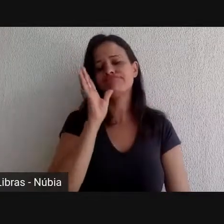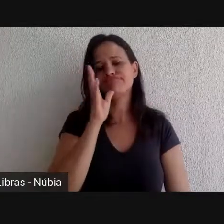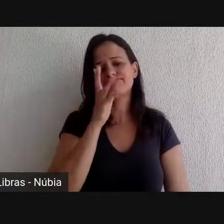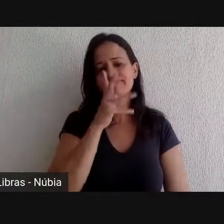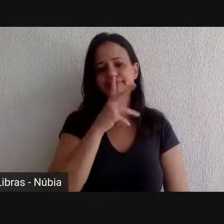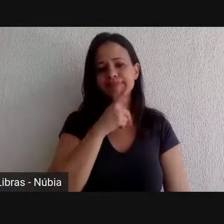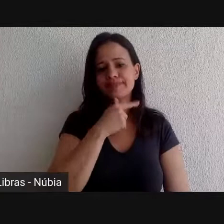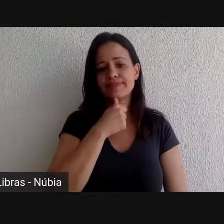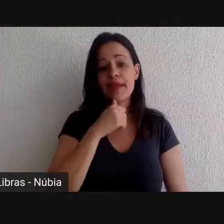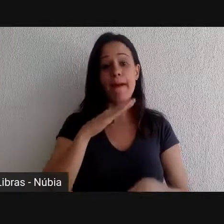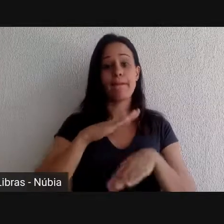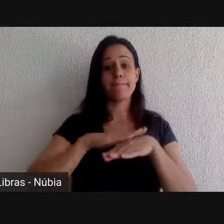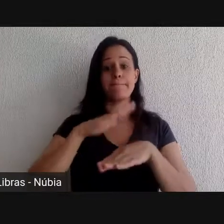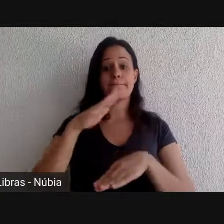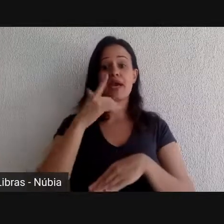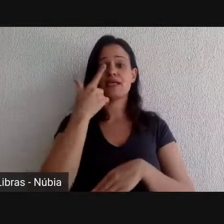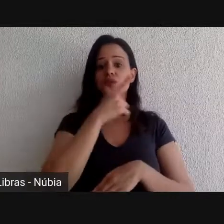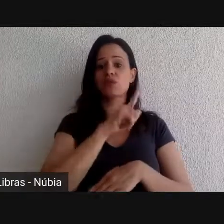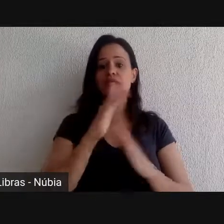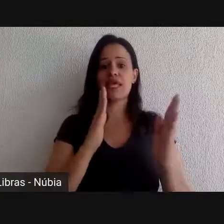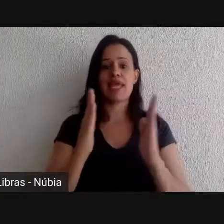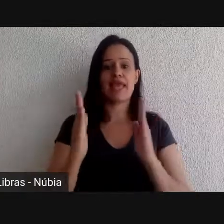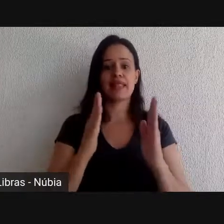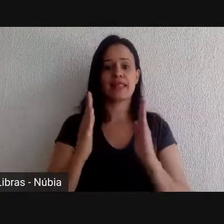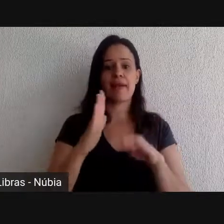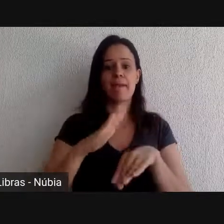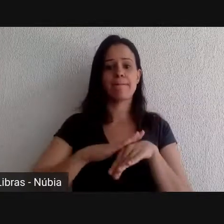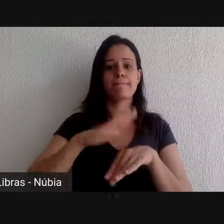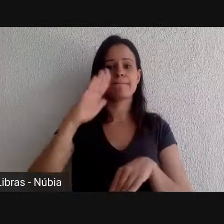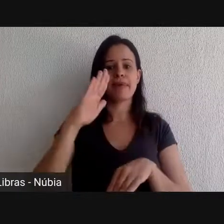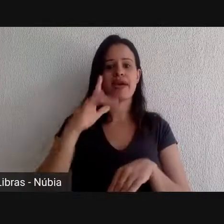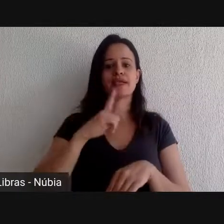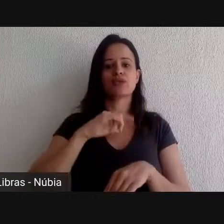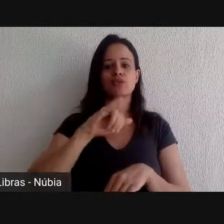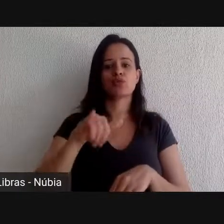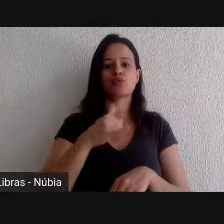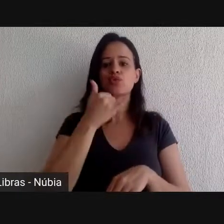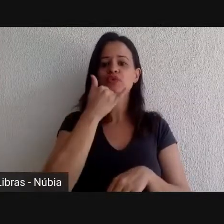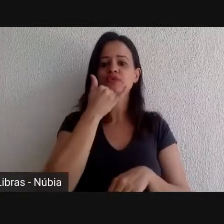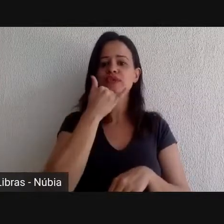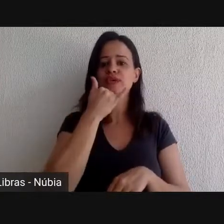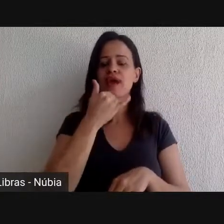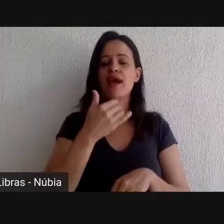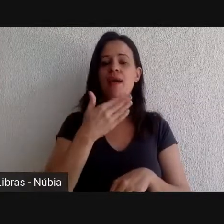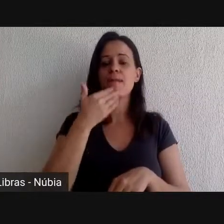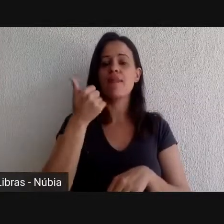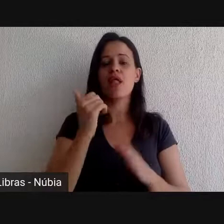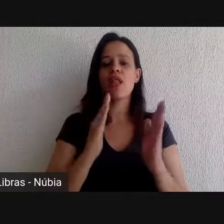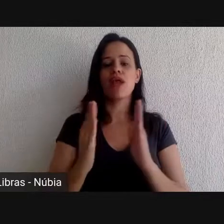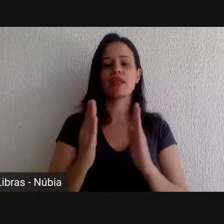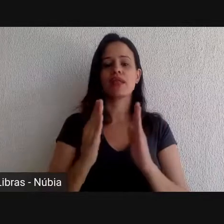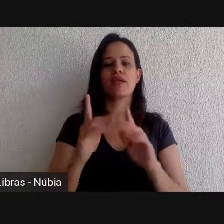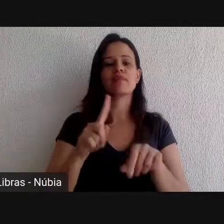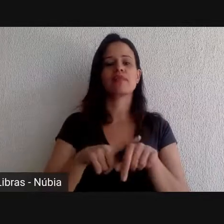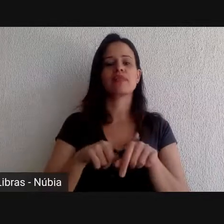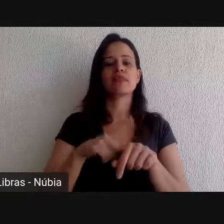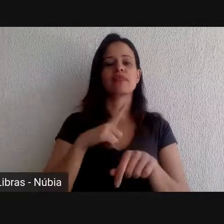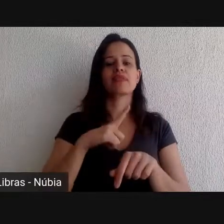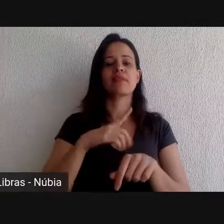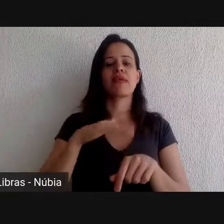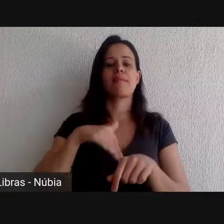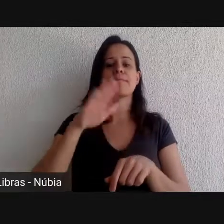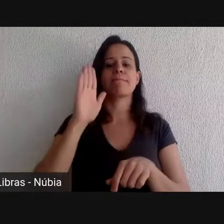Quanto mais a gente conseguir qualificar as etapas com métodos científicos e justificar melhor o que se faz em cada uma das etapas, a tendência é que elas sejam mais